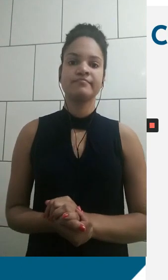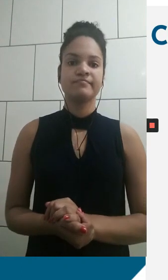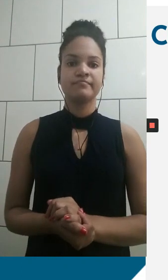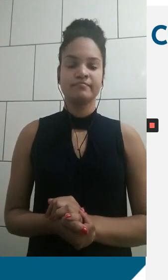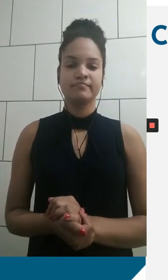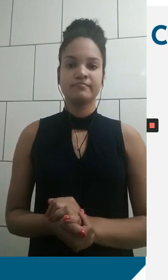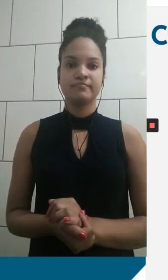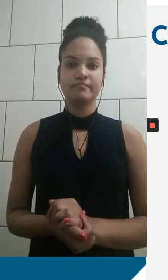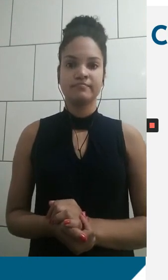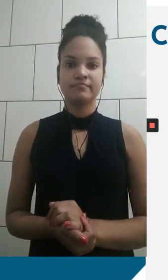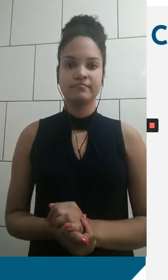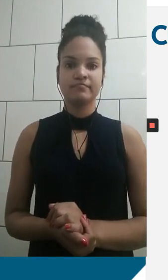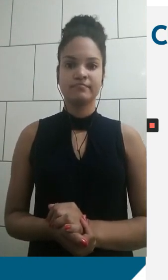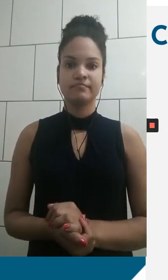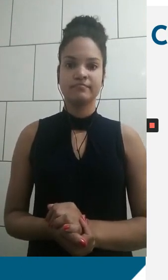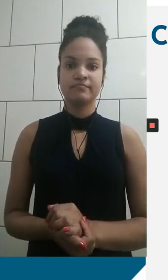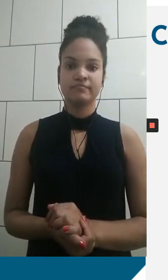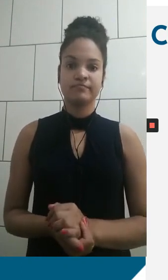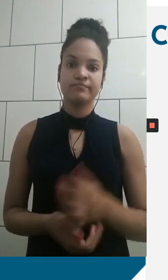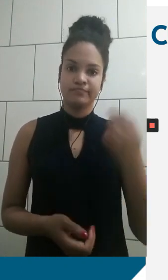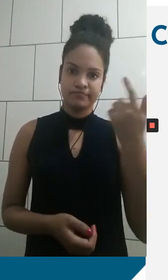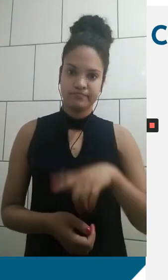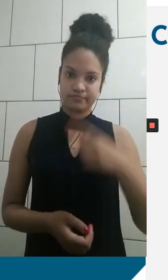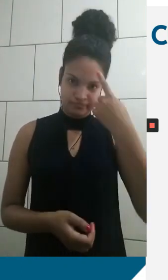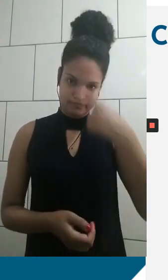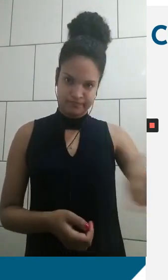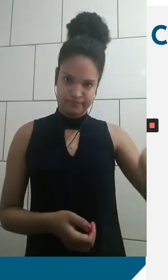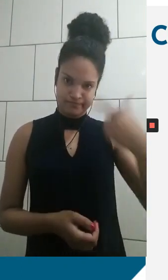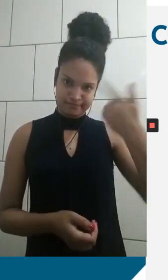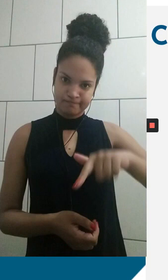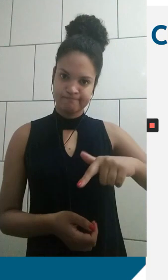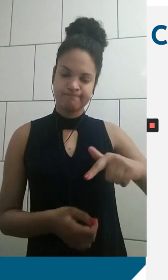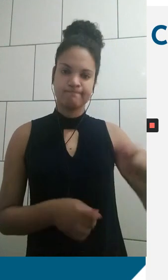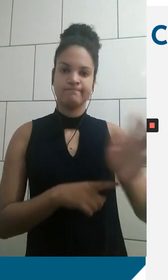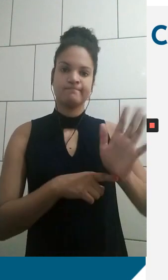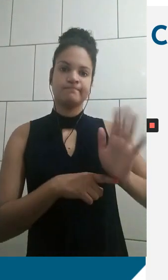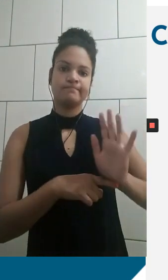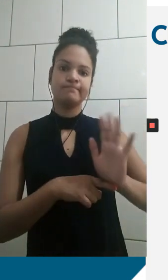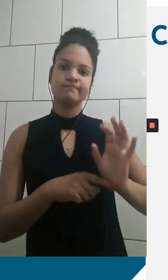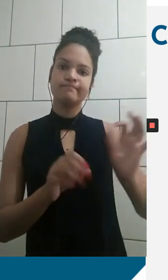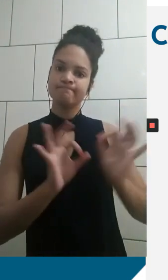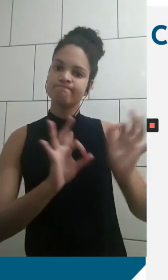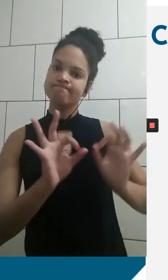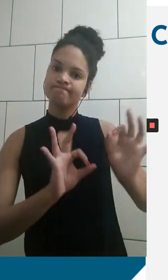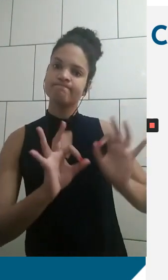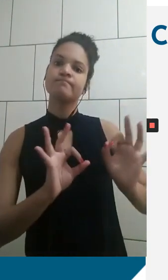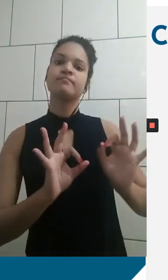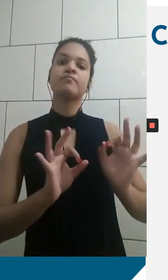Estamos aqui em mais uma semana de produção e divulgação dos nossos